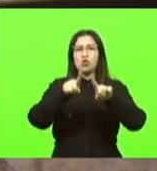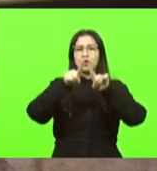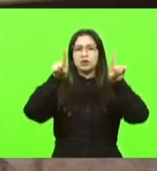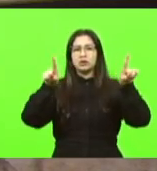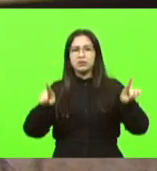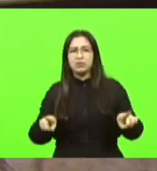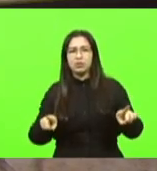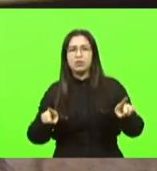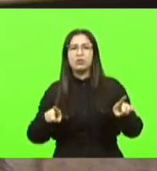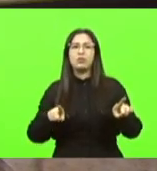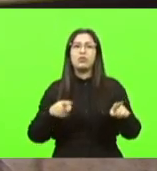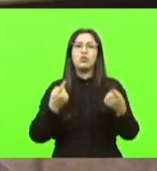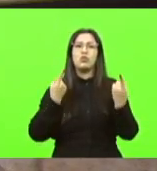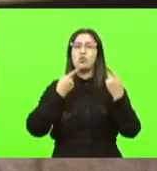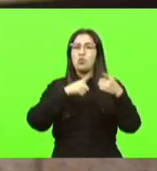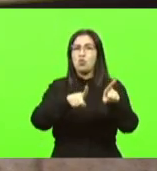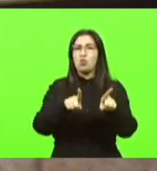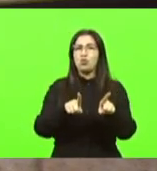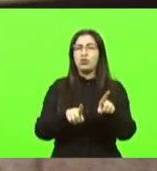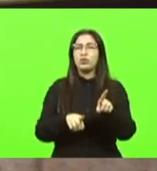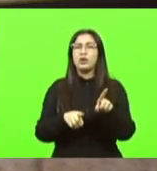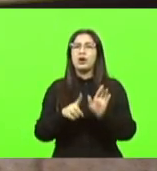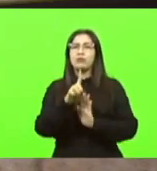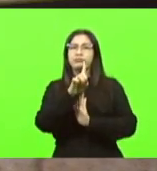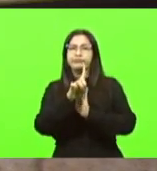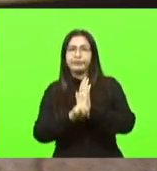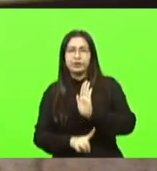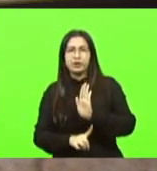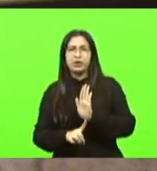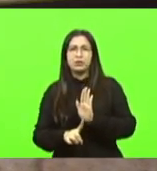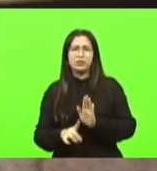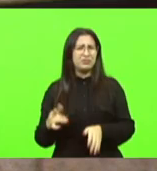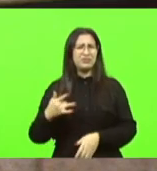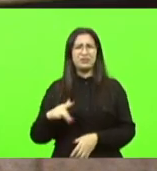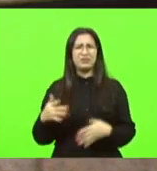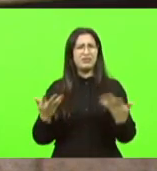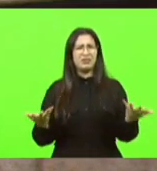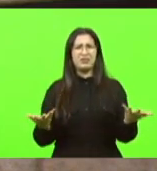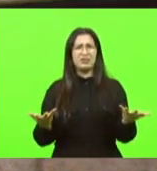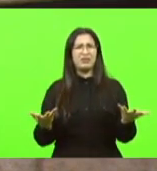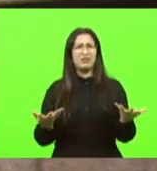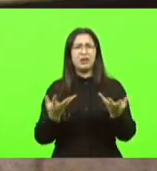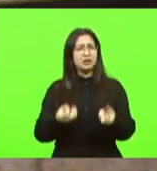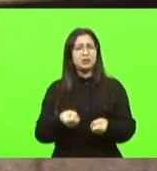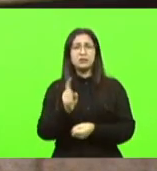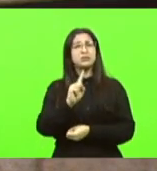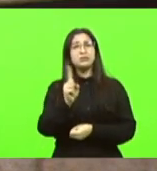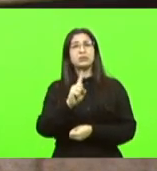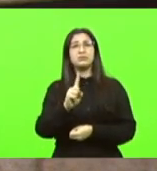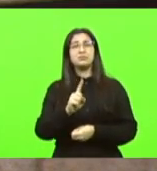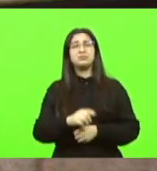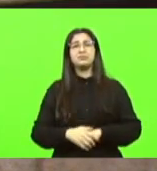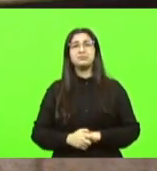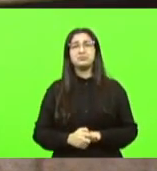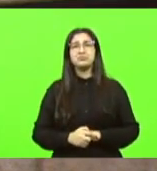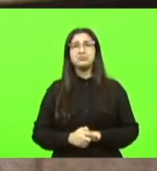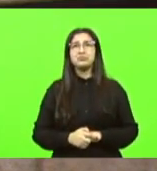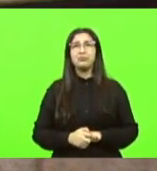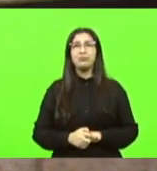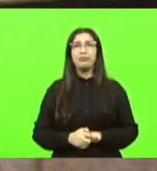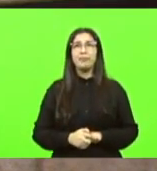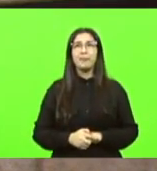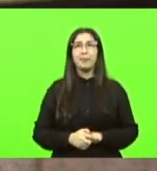são assuntos contas direitos e lamentável esse tipo de discurso